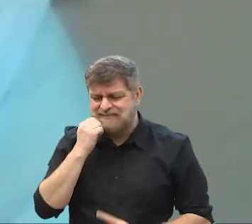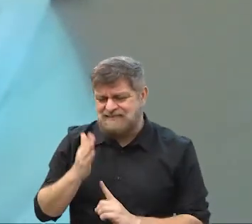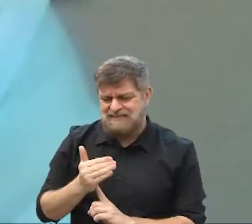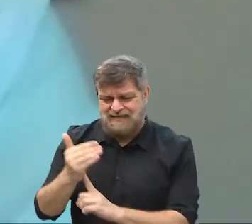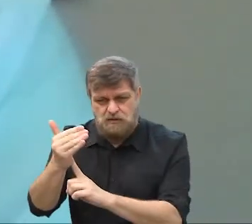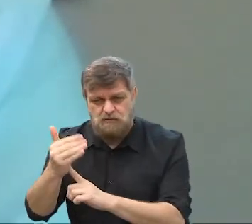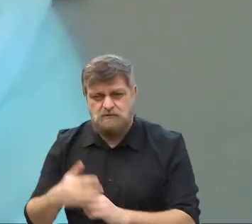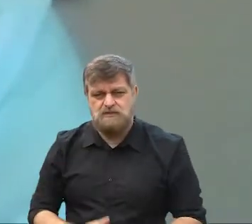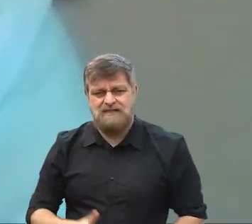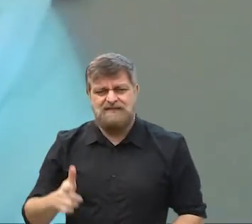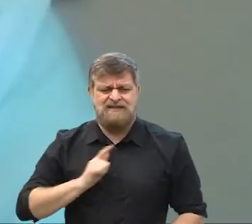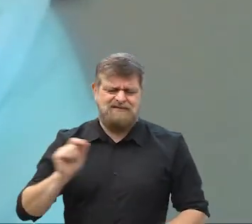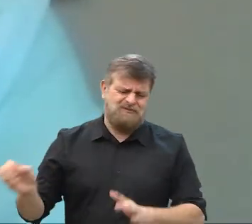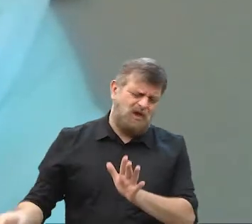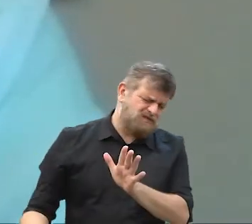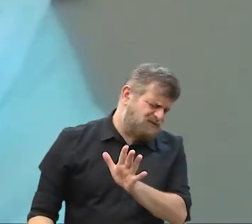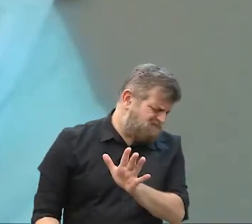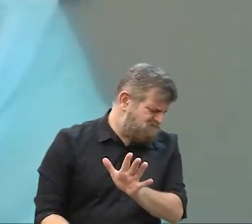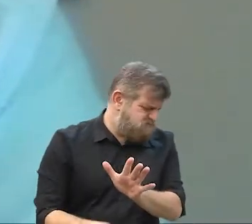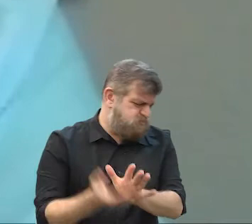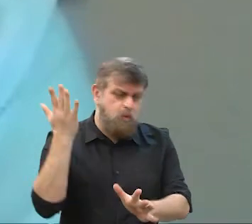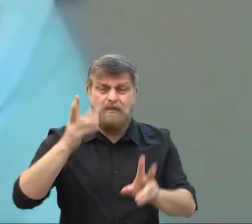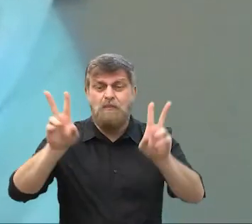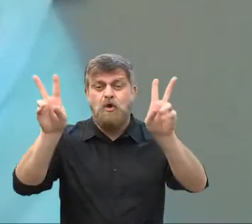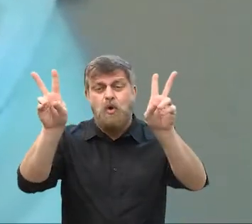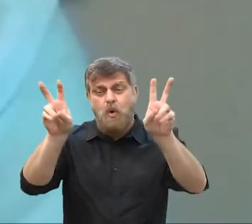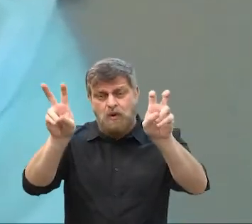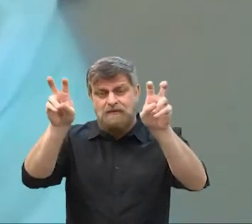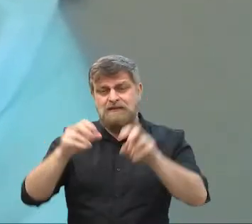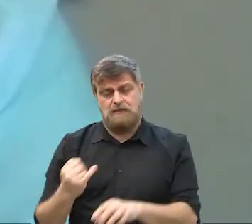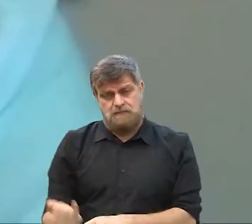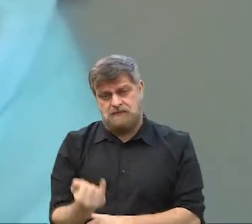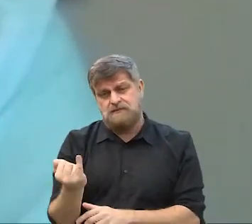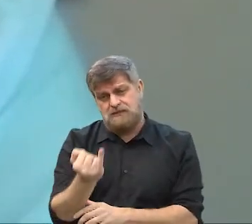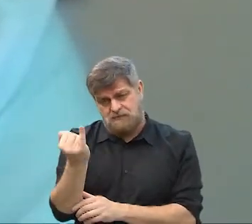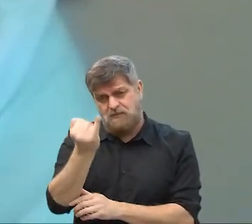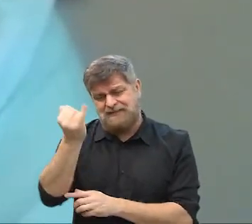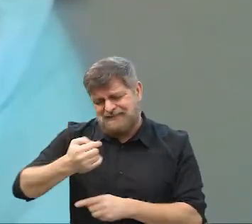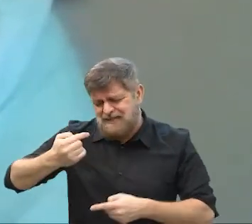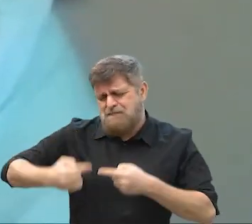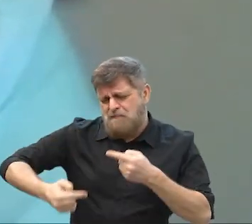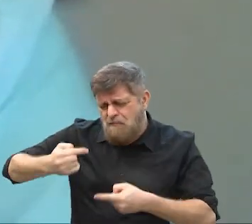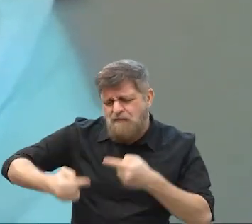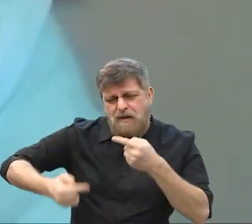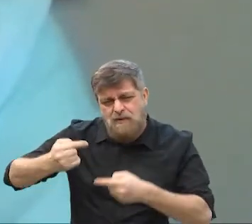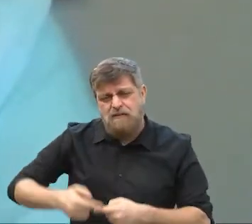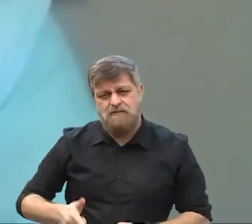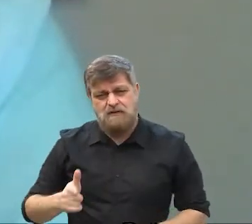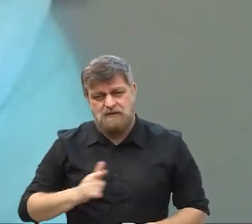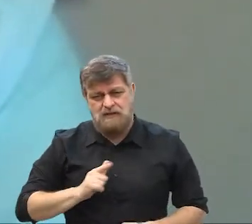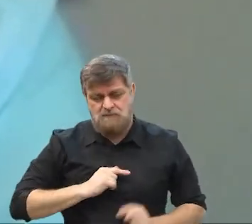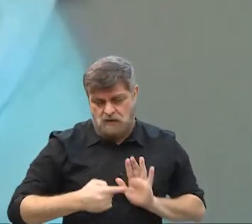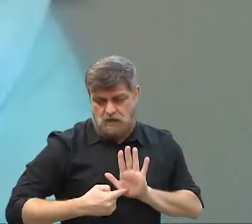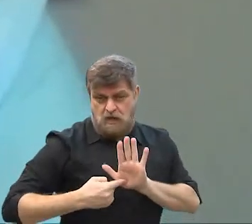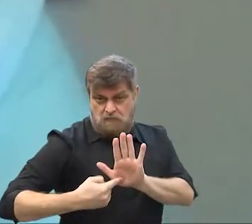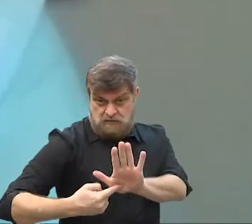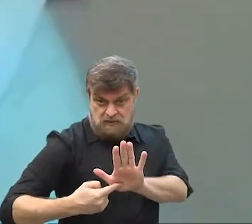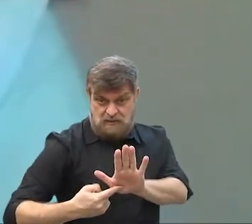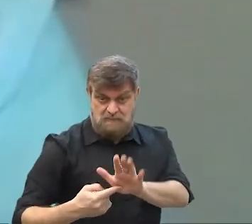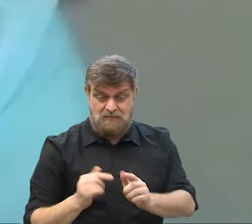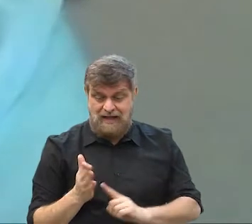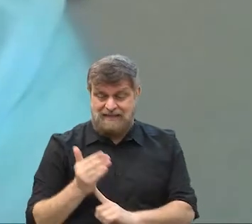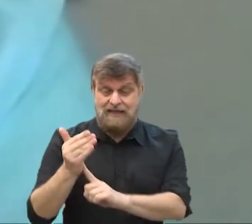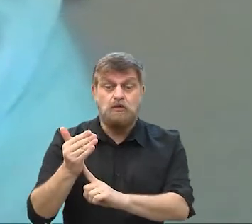trouxe muitos temas relevantes para o debate, apresentações de tecnologias na